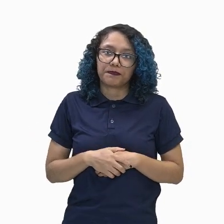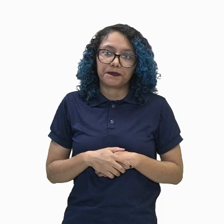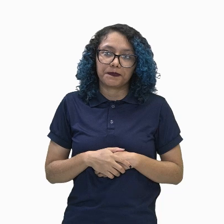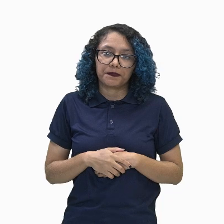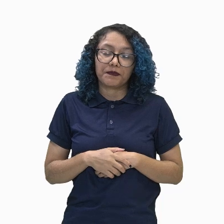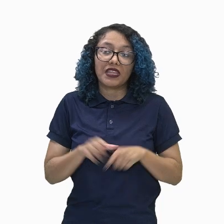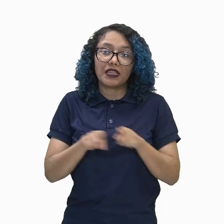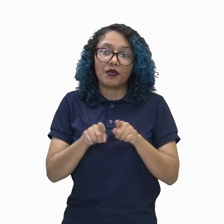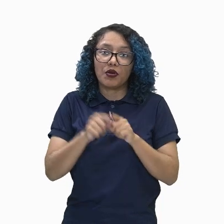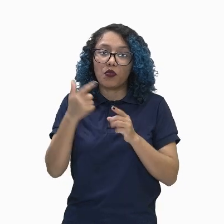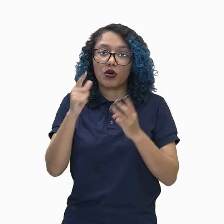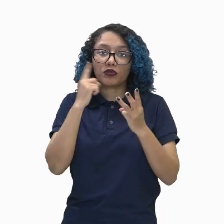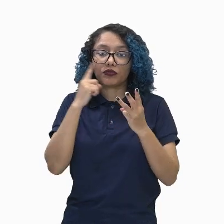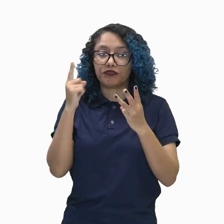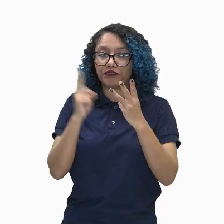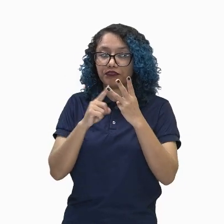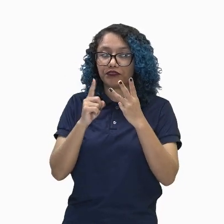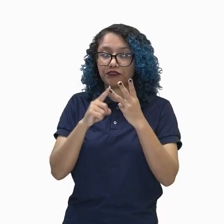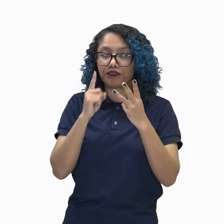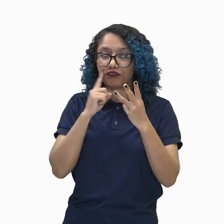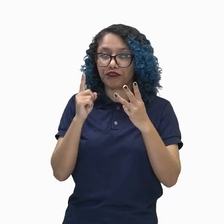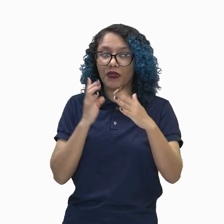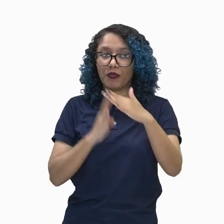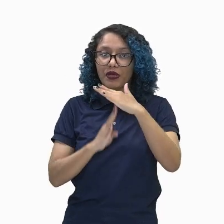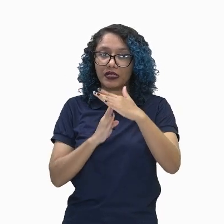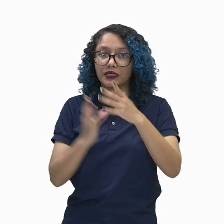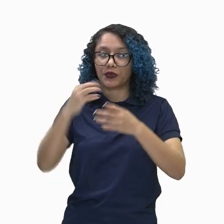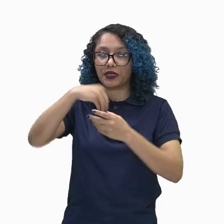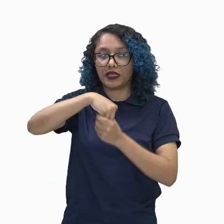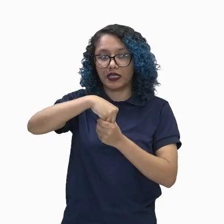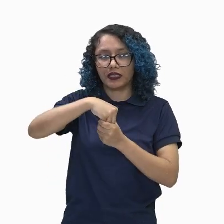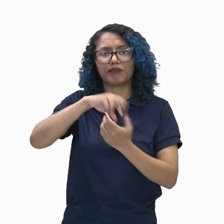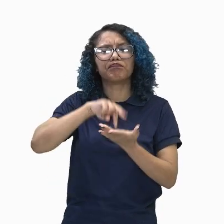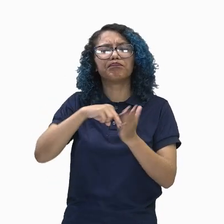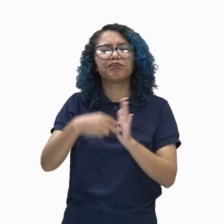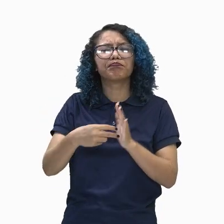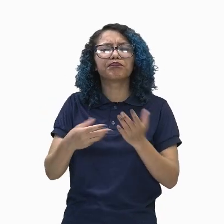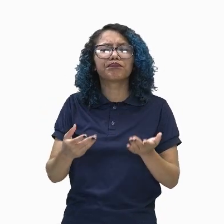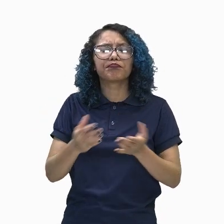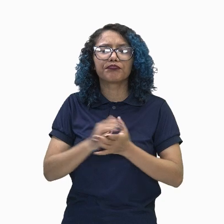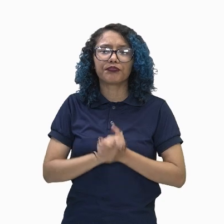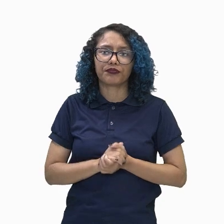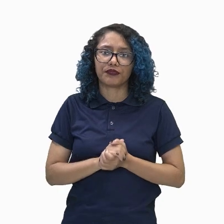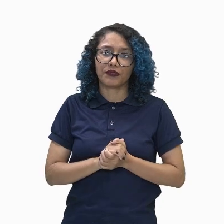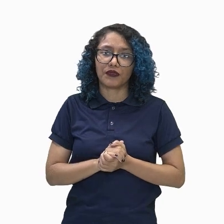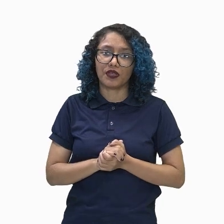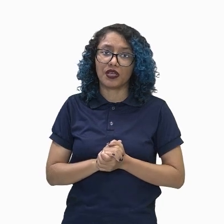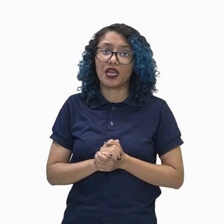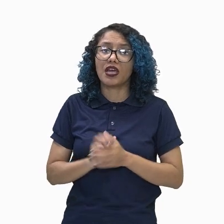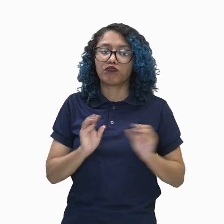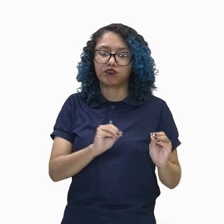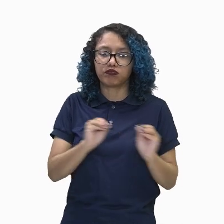E também temos que relembrar aí sobre a migração interna, que são os deslocamentos